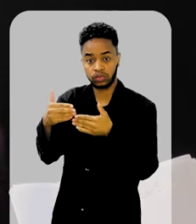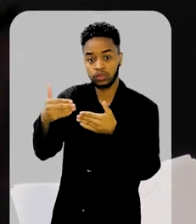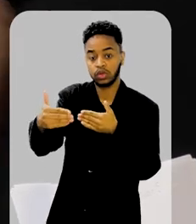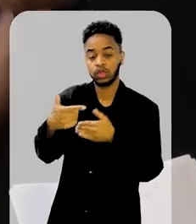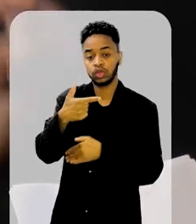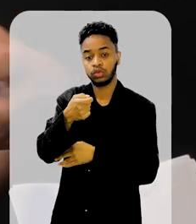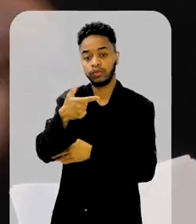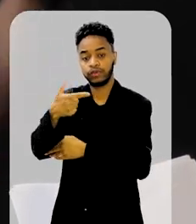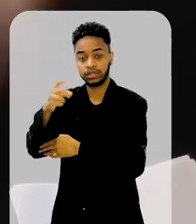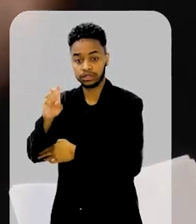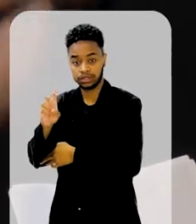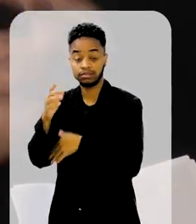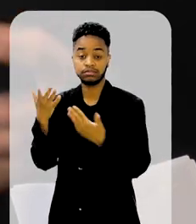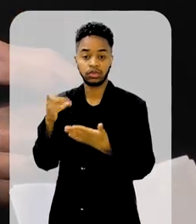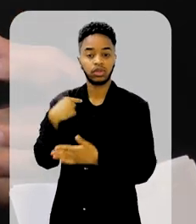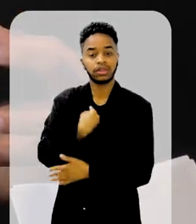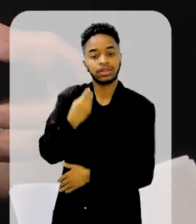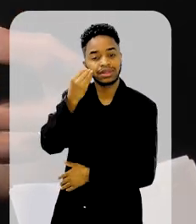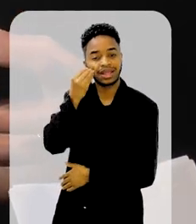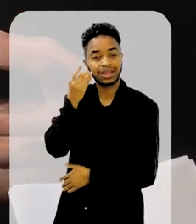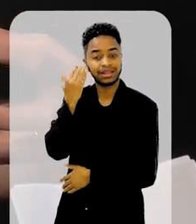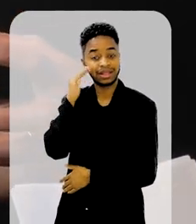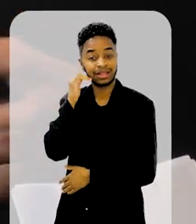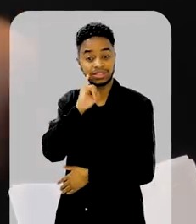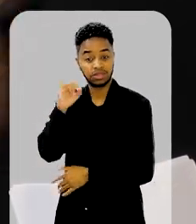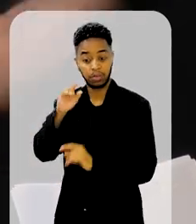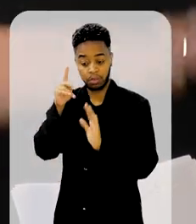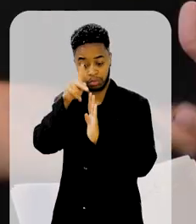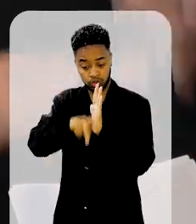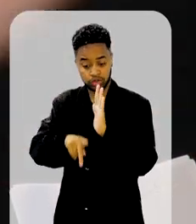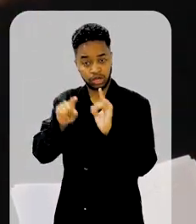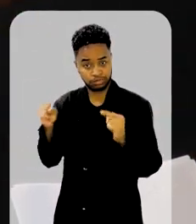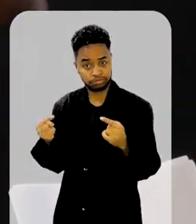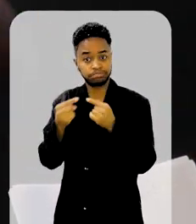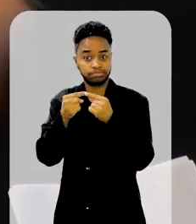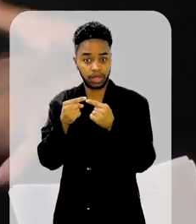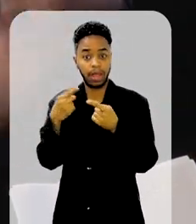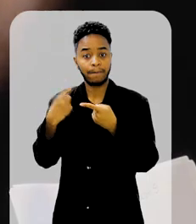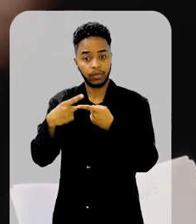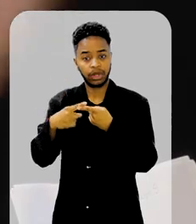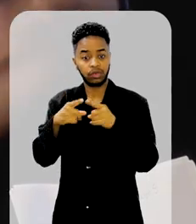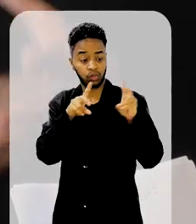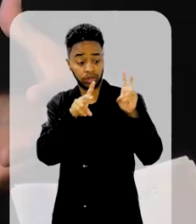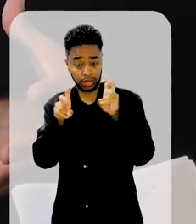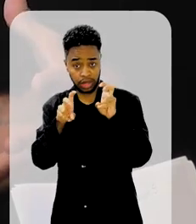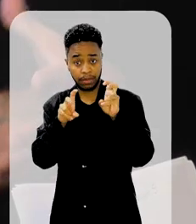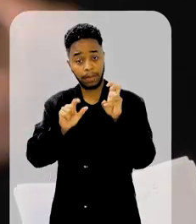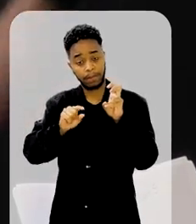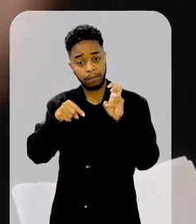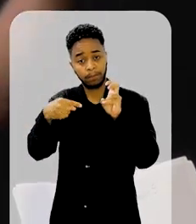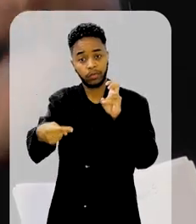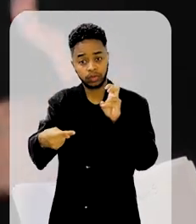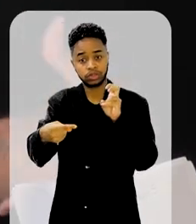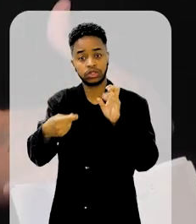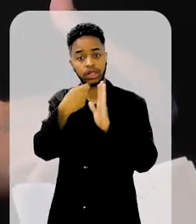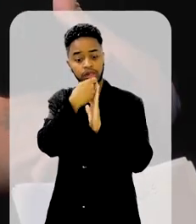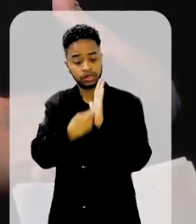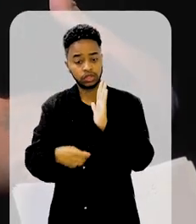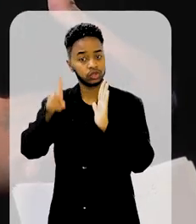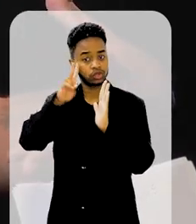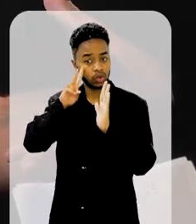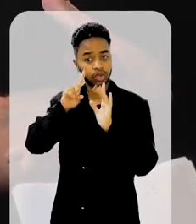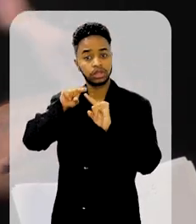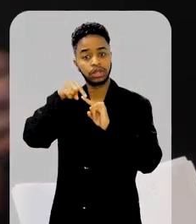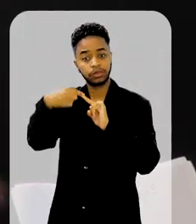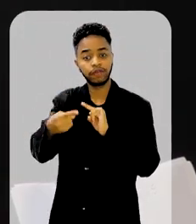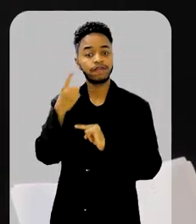end se aquele projeto é um projeto que tá bacana para 80 minutos aquele tema se transformou no enredo e ele encaixa bem ali então vamos entender que ele encaixa bem